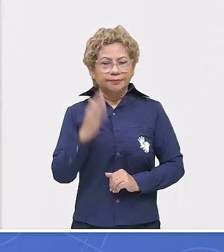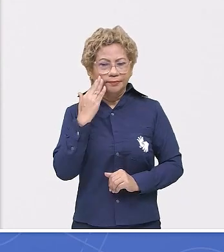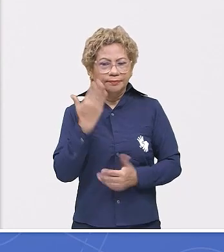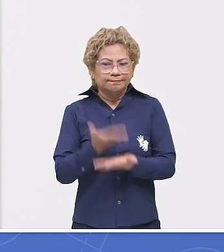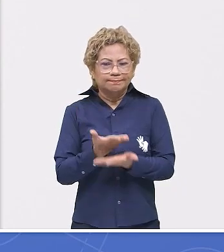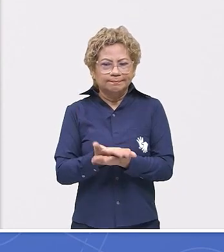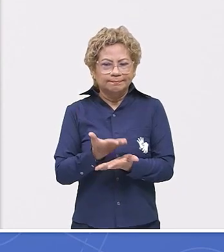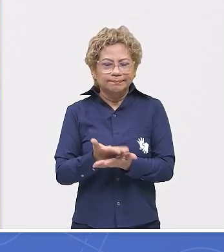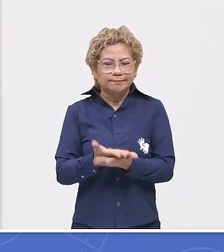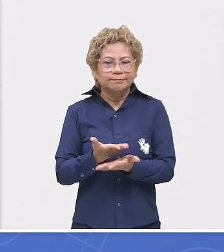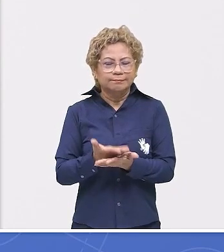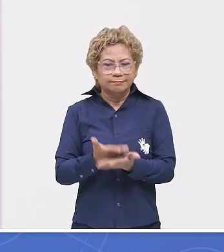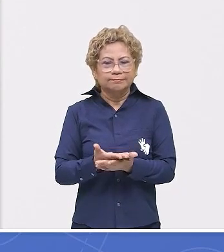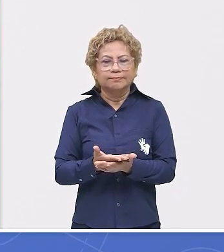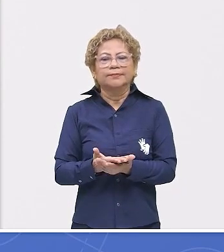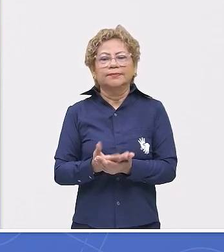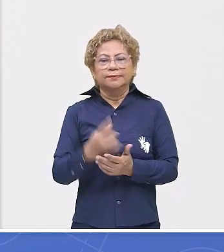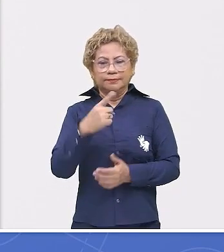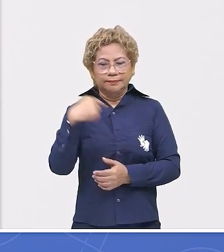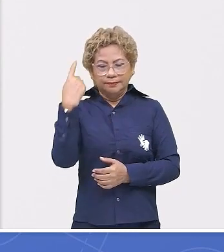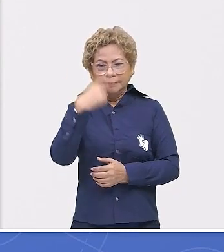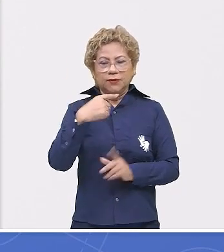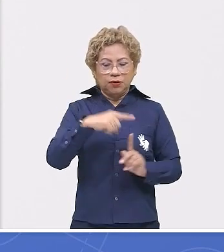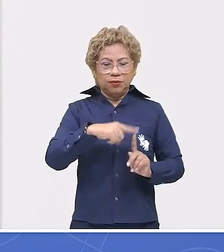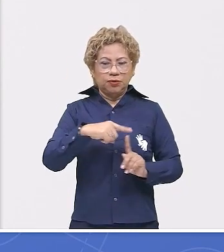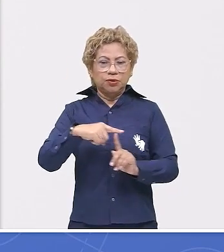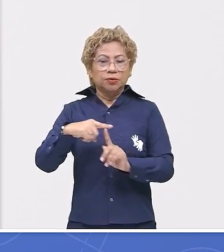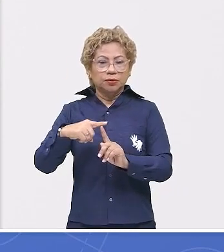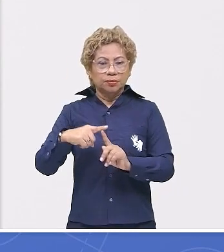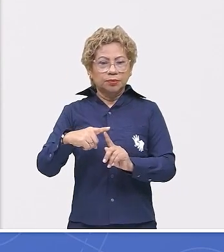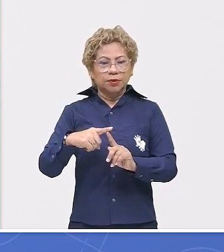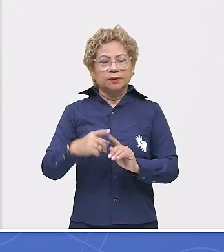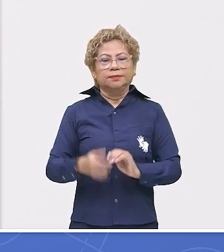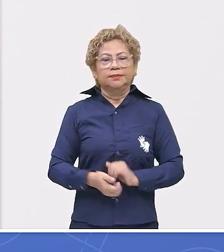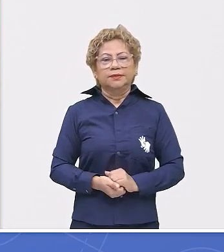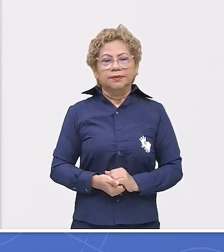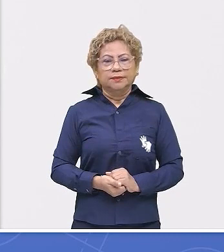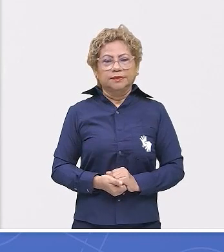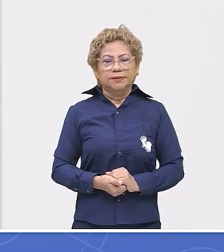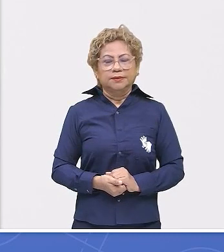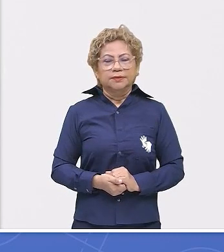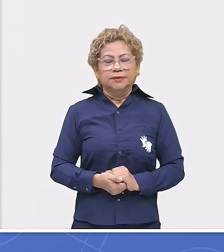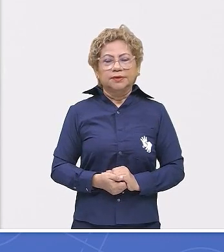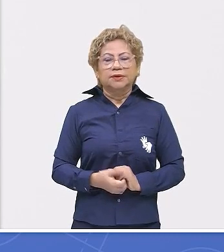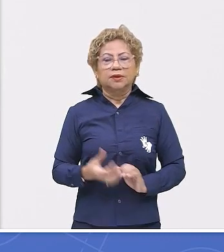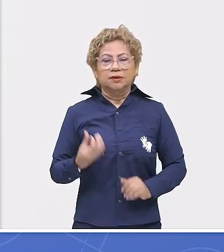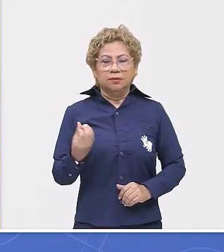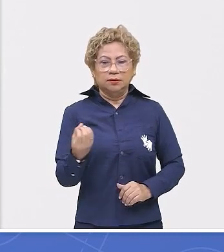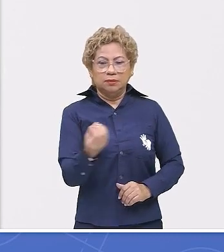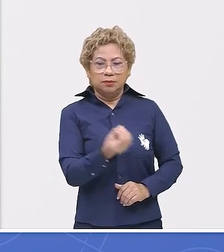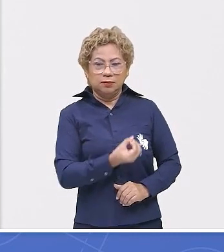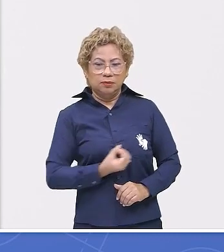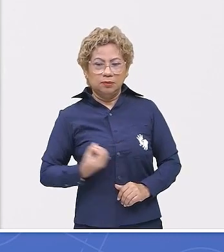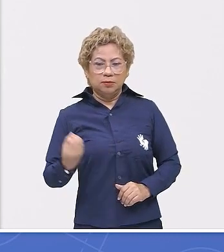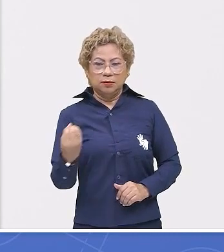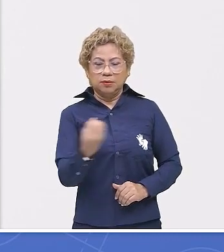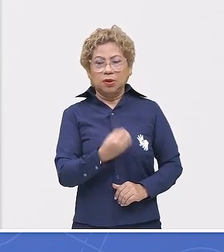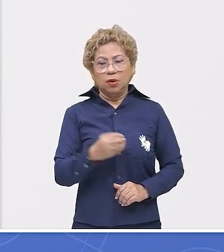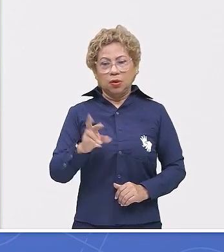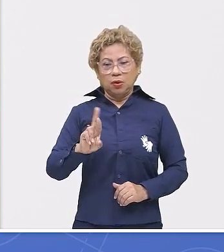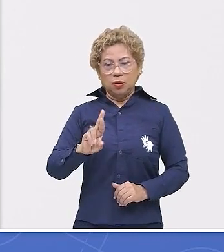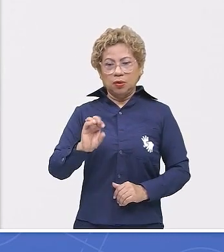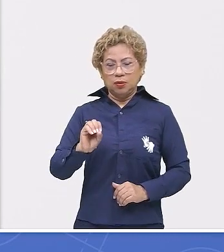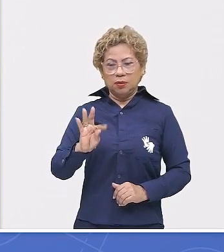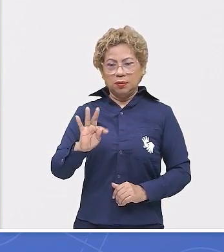em relação aos fusos horários, a importância que se tem a partir aí do movimento de rotação. Vamos agora para a nossa